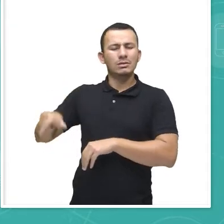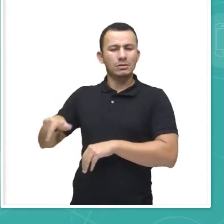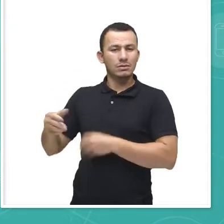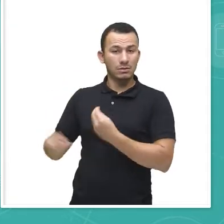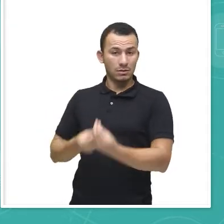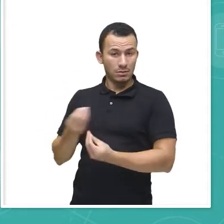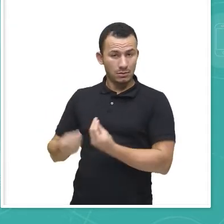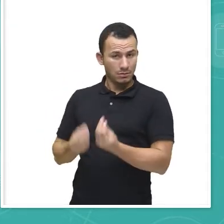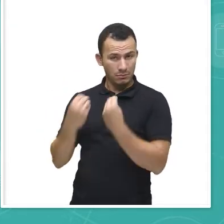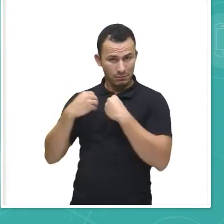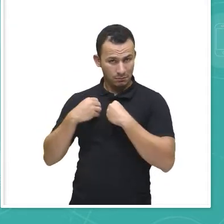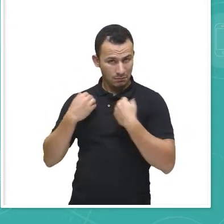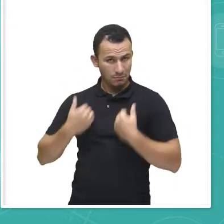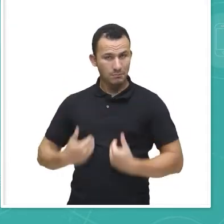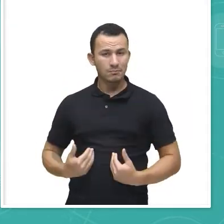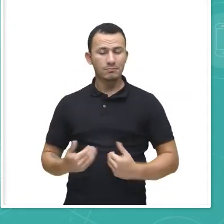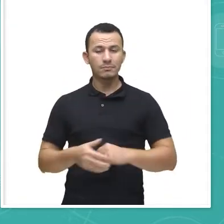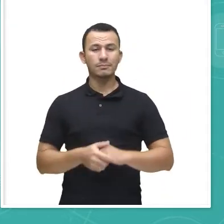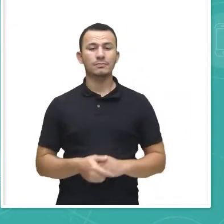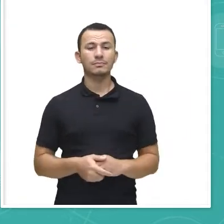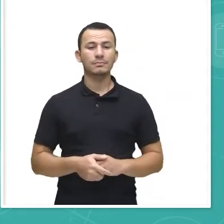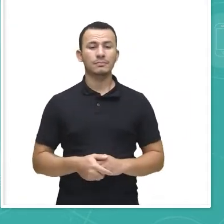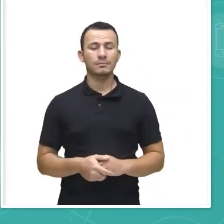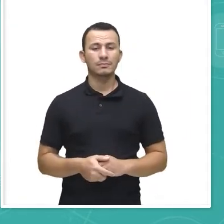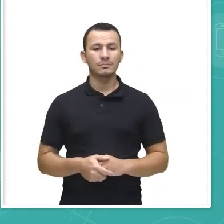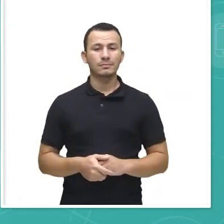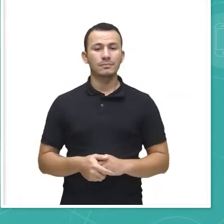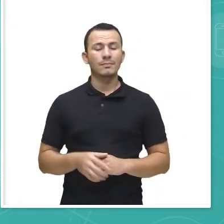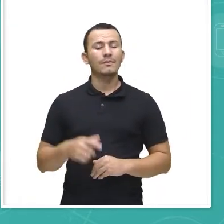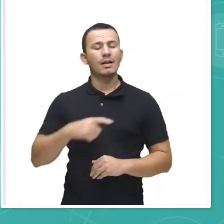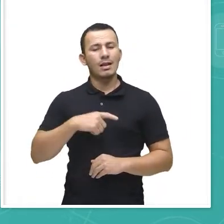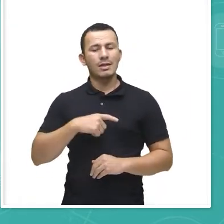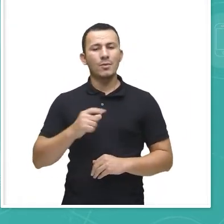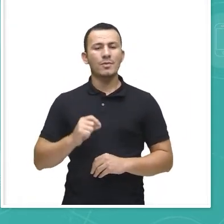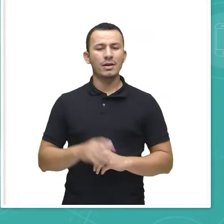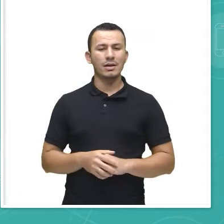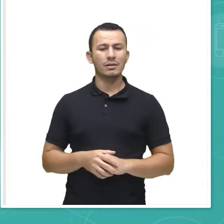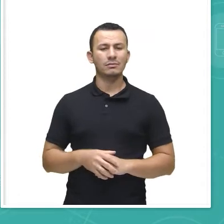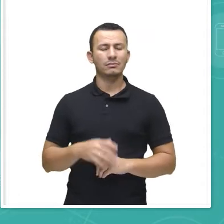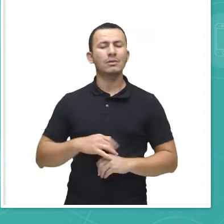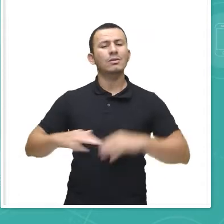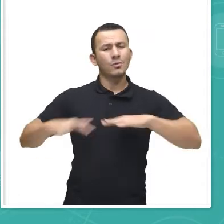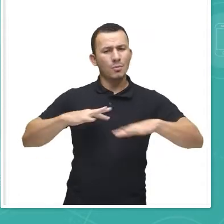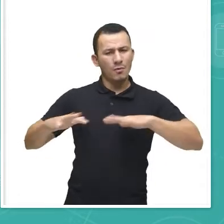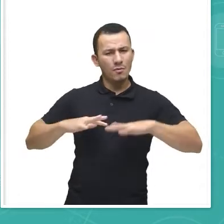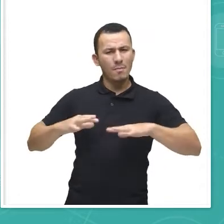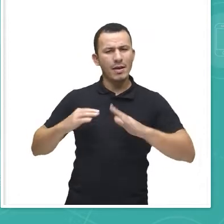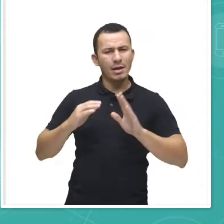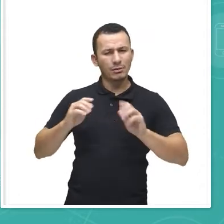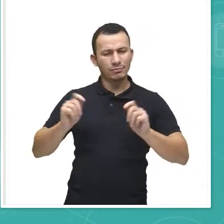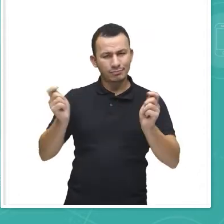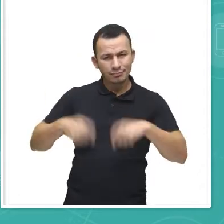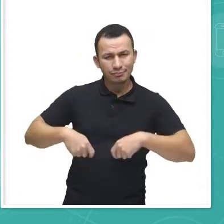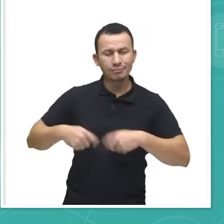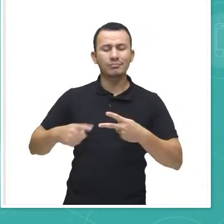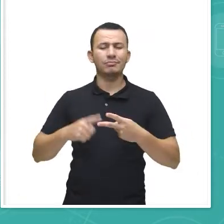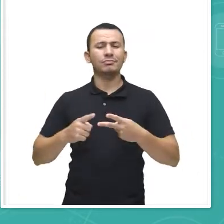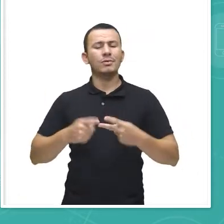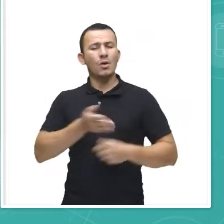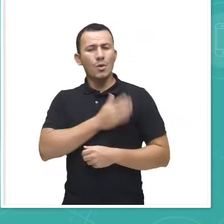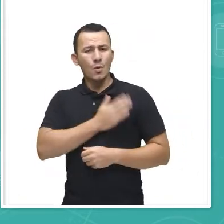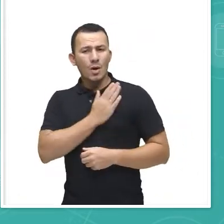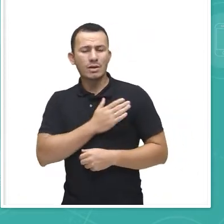com a prática da hidroginástica. Então nós temos aí o aumento da capacidade aeróbica, seu pulmão, seu coração ficam